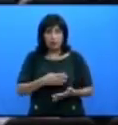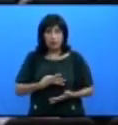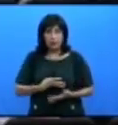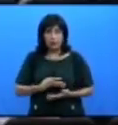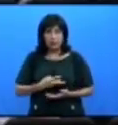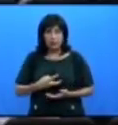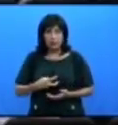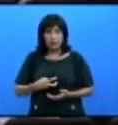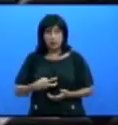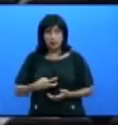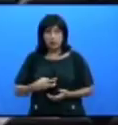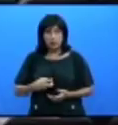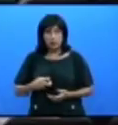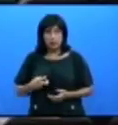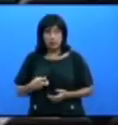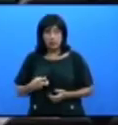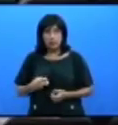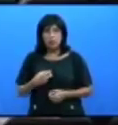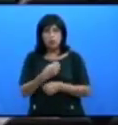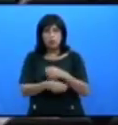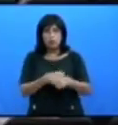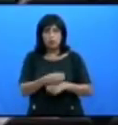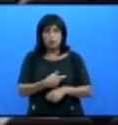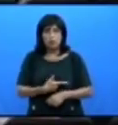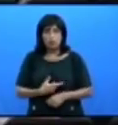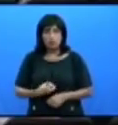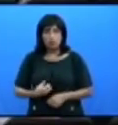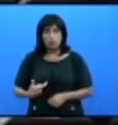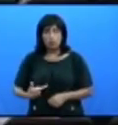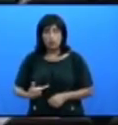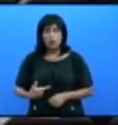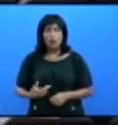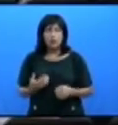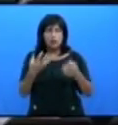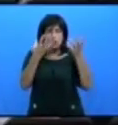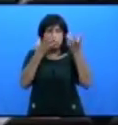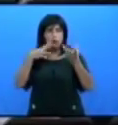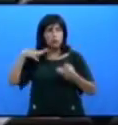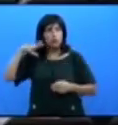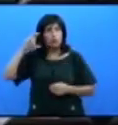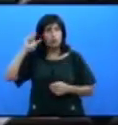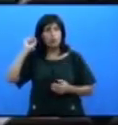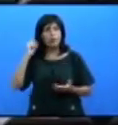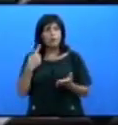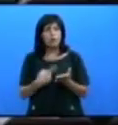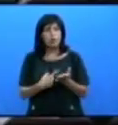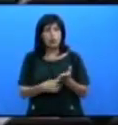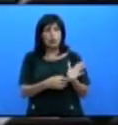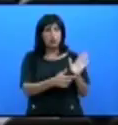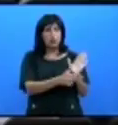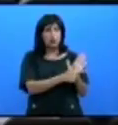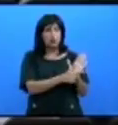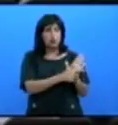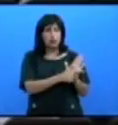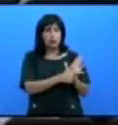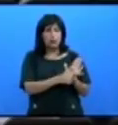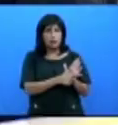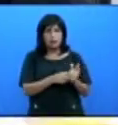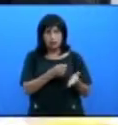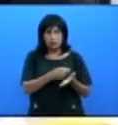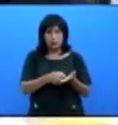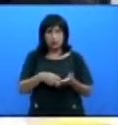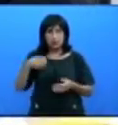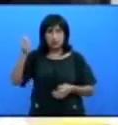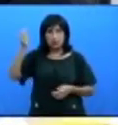425/2010, de autoria do vereador Arlindo Araújo. Requeremos ouvir do plenário, na forma regimental, seja consignado em ata de nossos